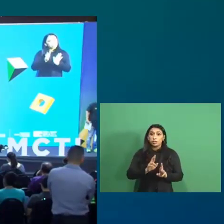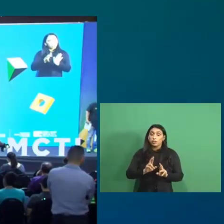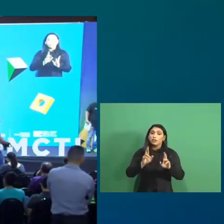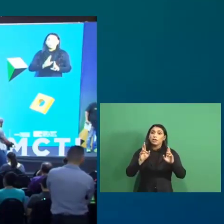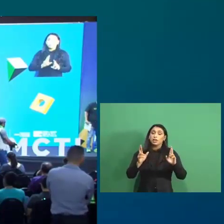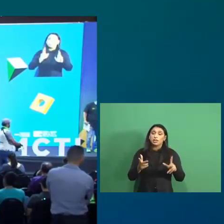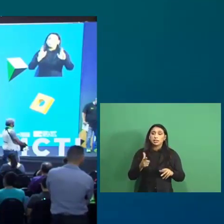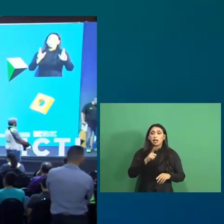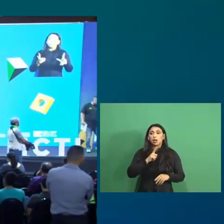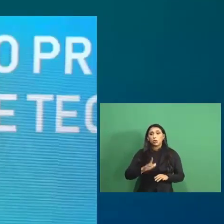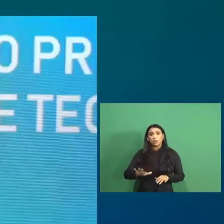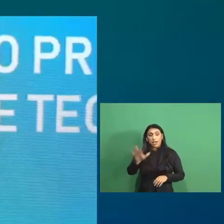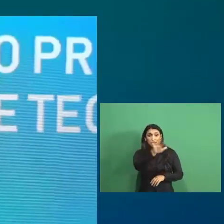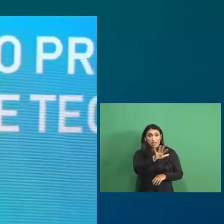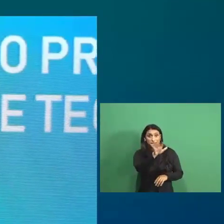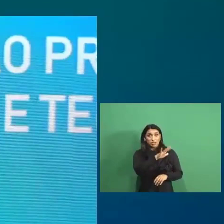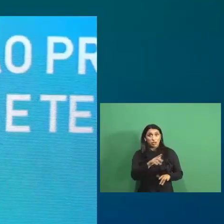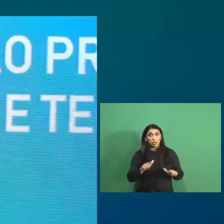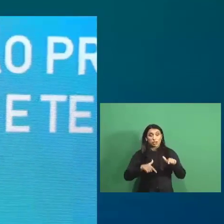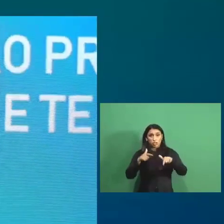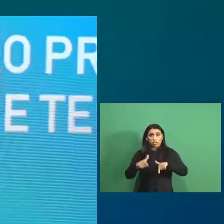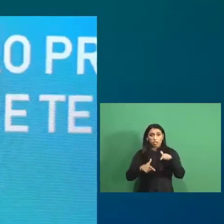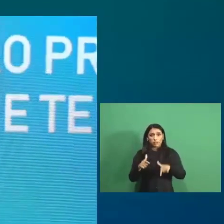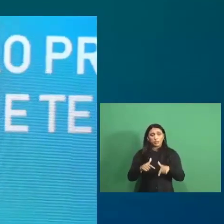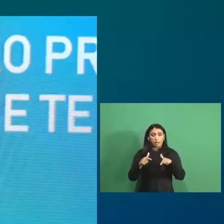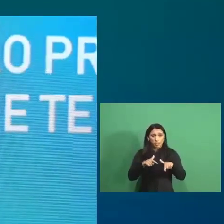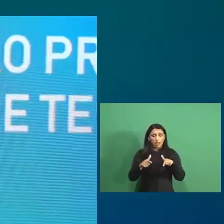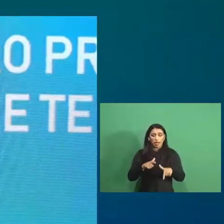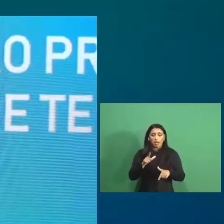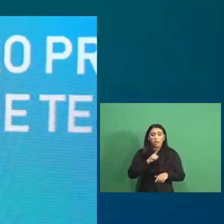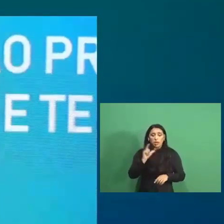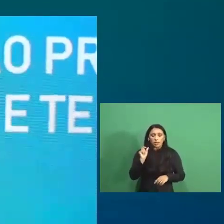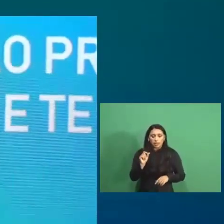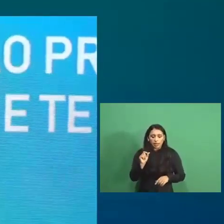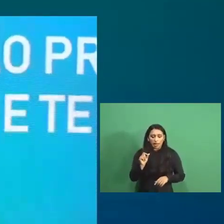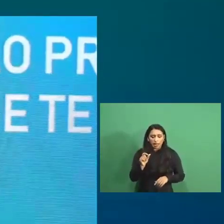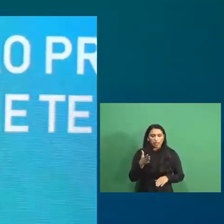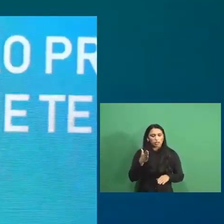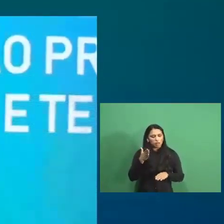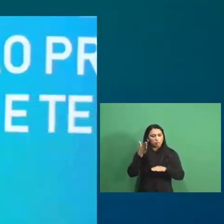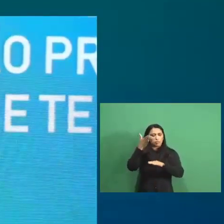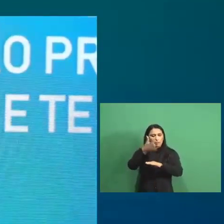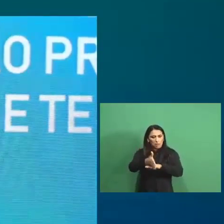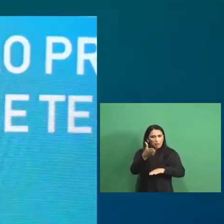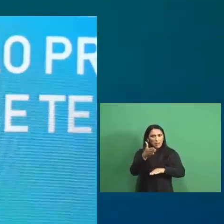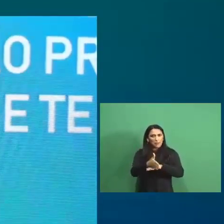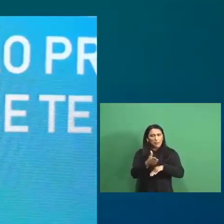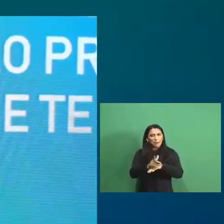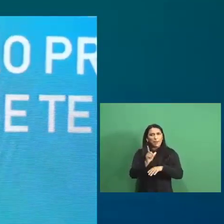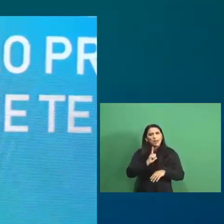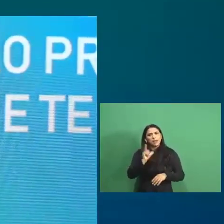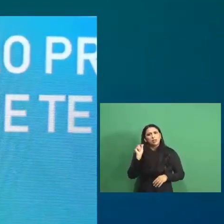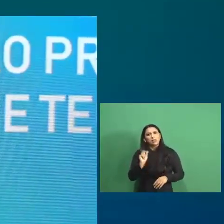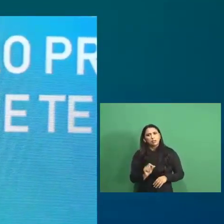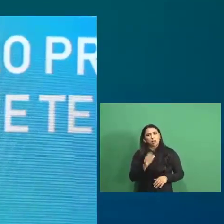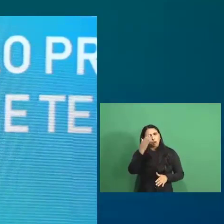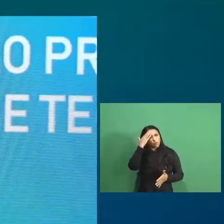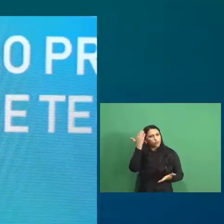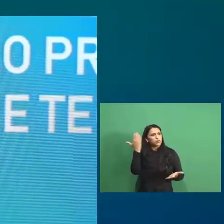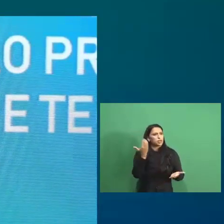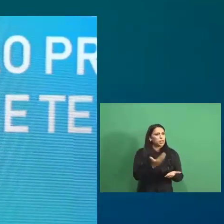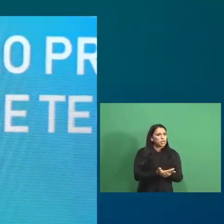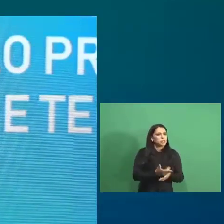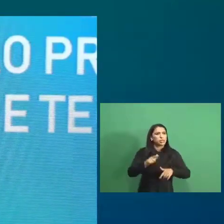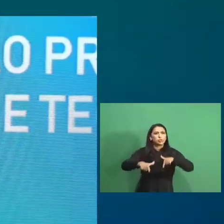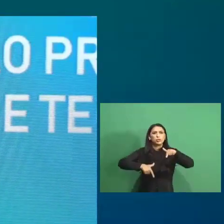O outro, que na região que a gente atua, o IFRS tem bastante penetração, seja pelos regressos, seja por confiabilidade,